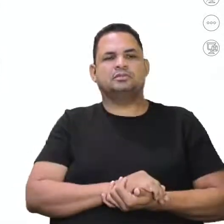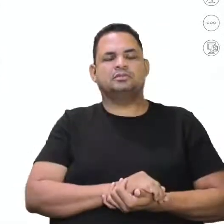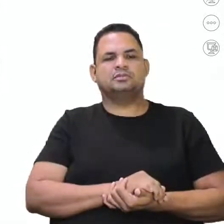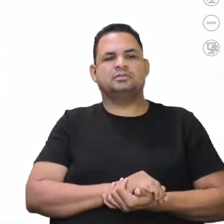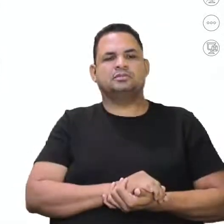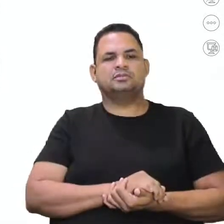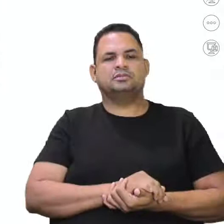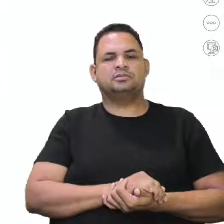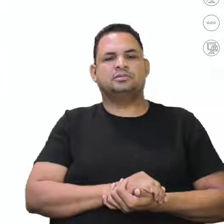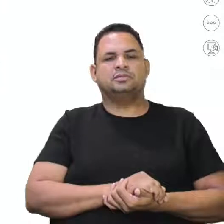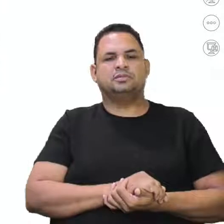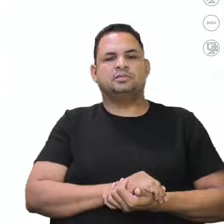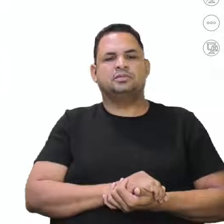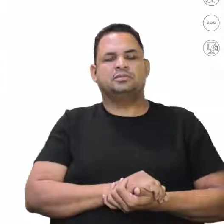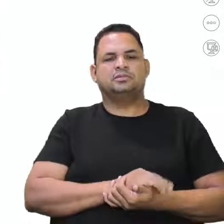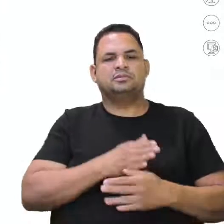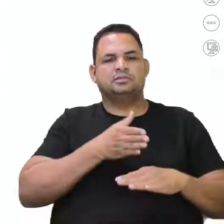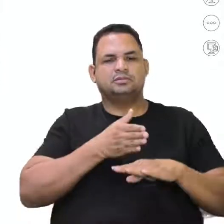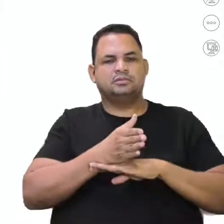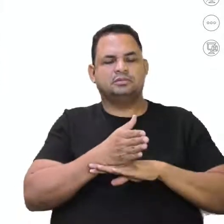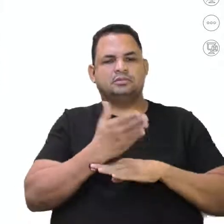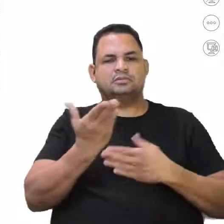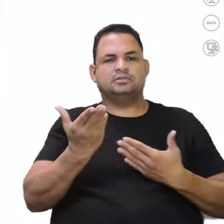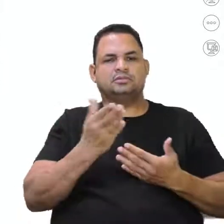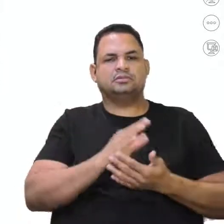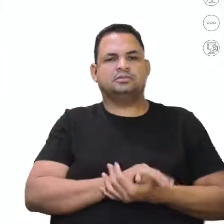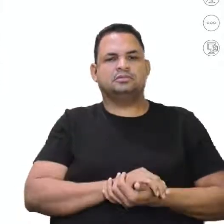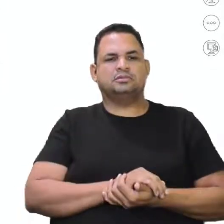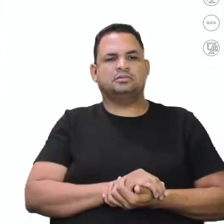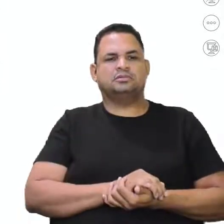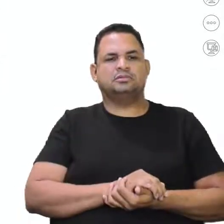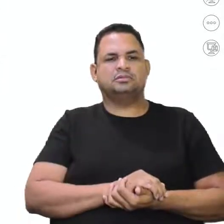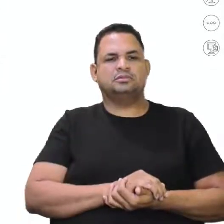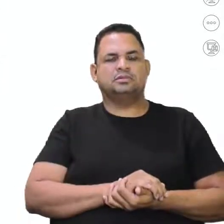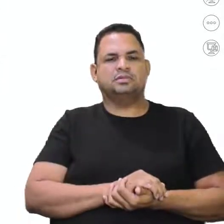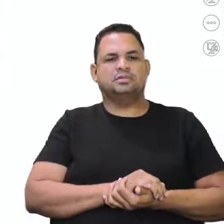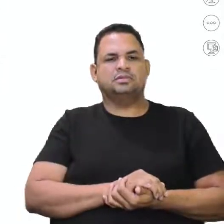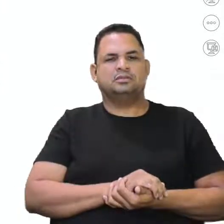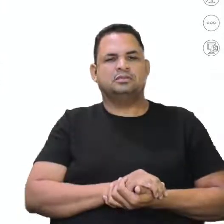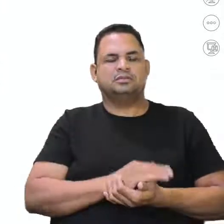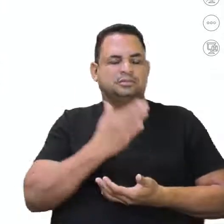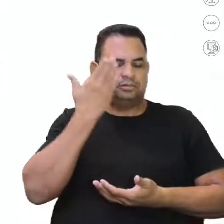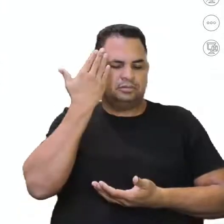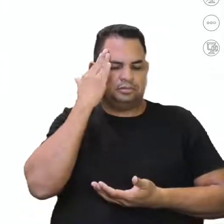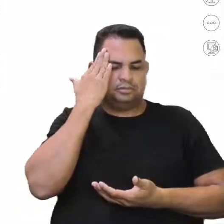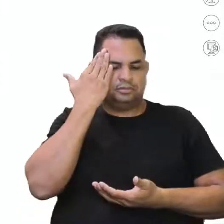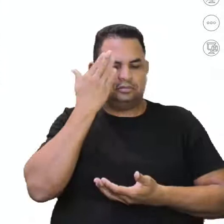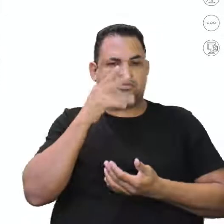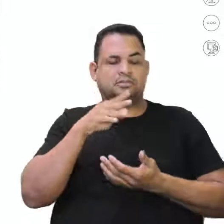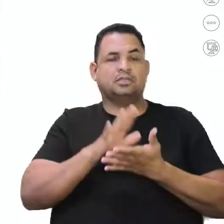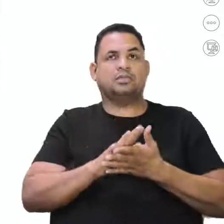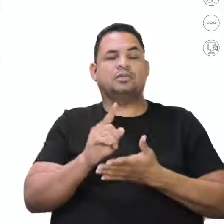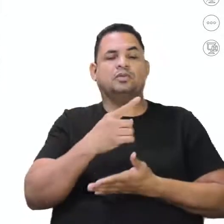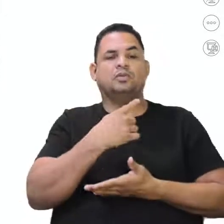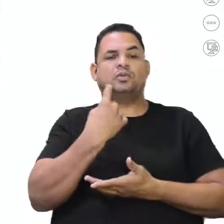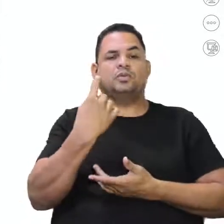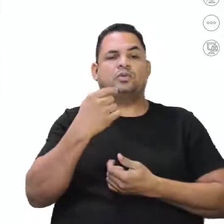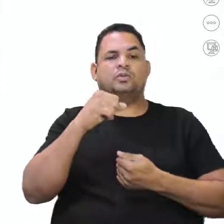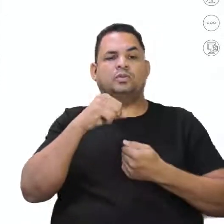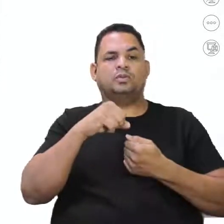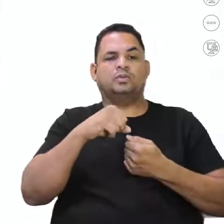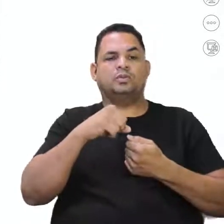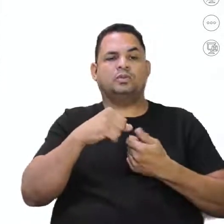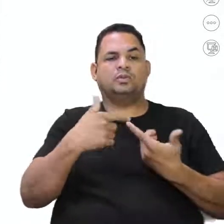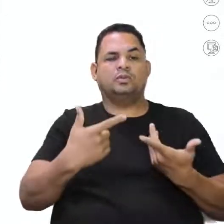Reading Strategies. Vamos entrar nesse mundo agora. Vamos entender o que a gente faz,